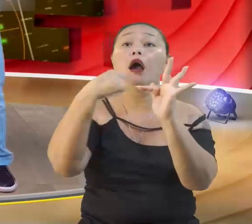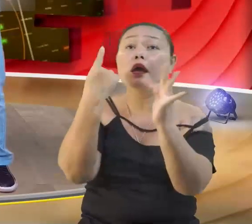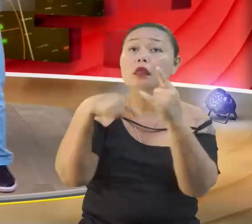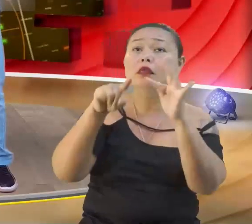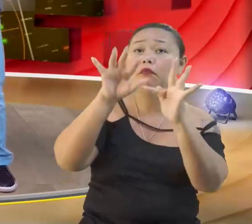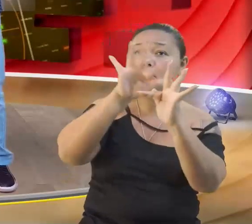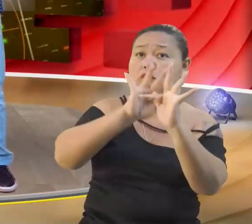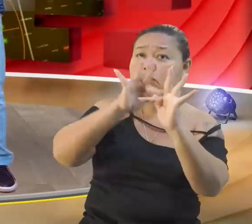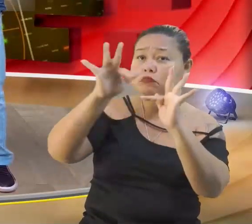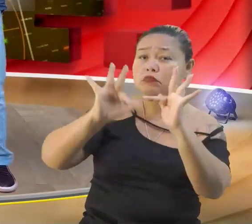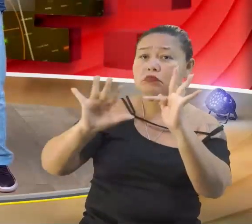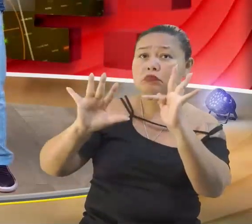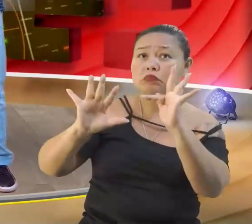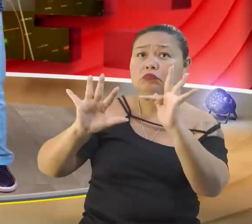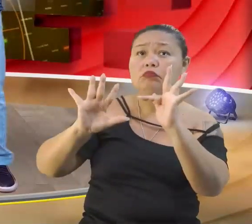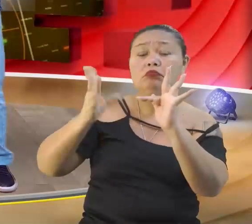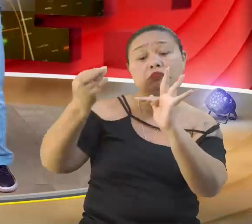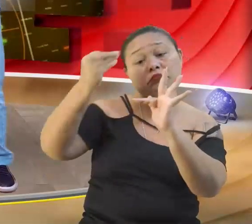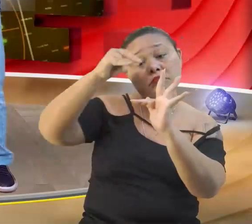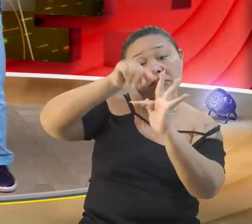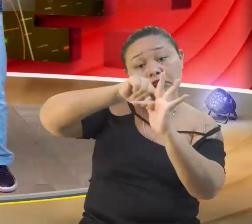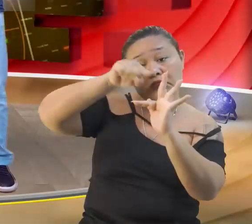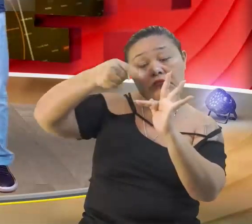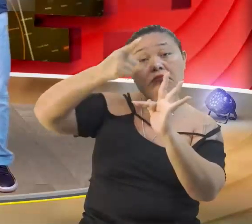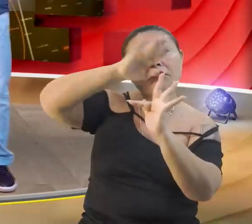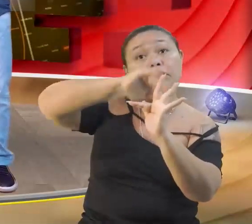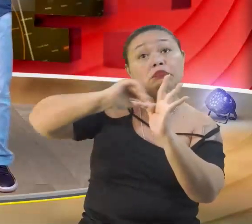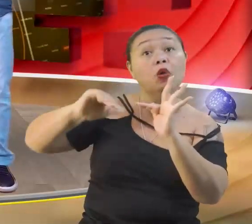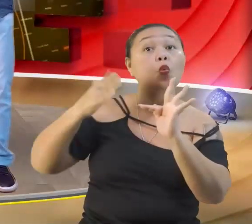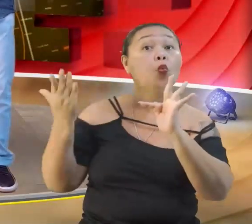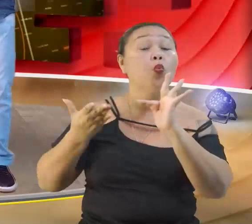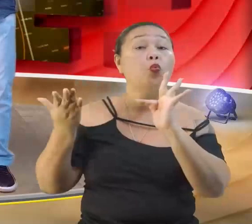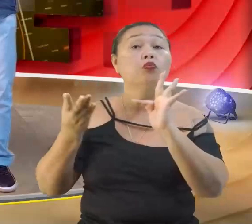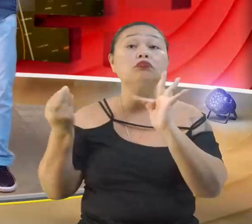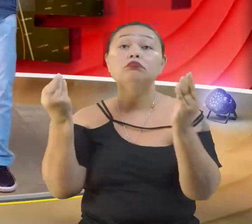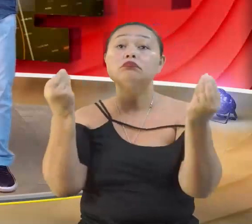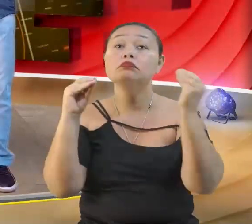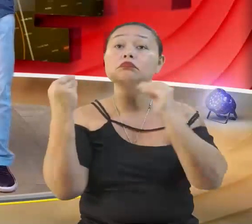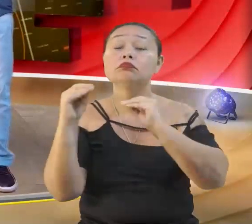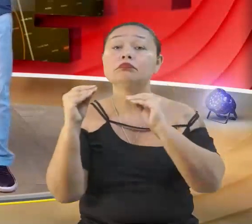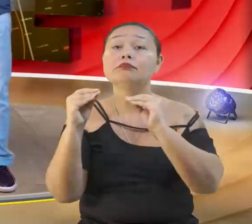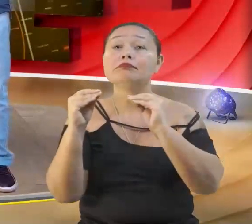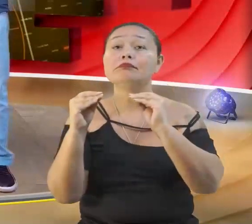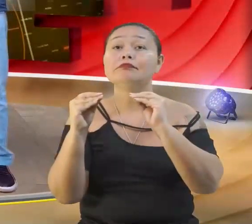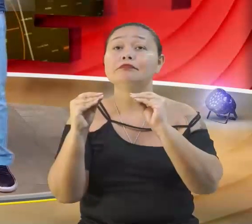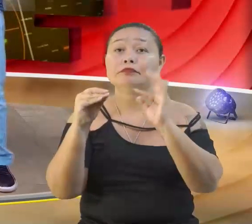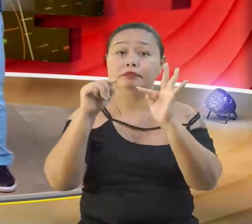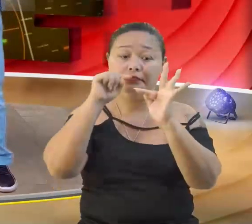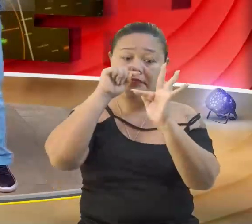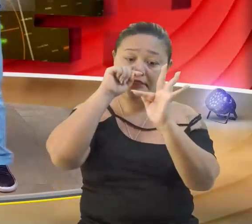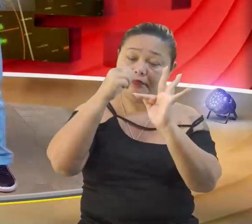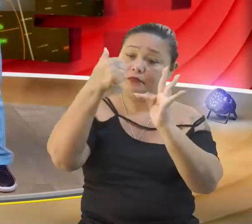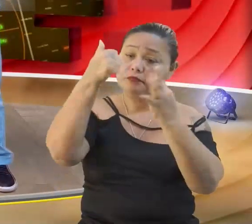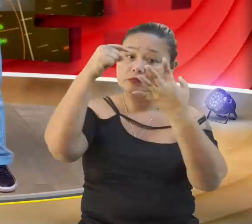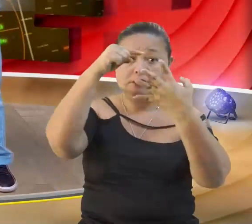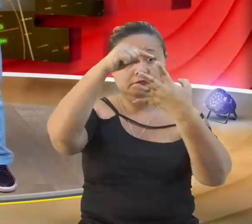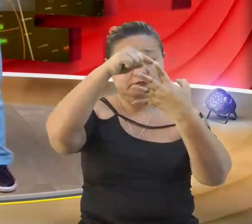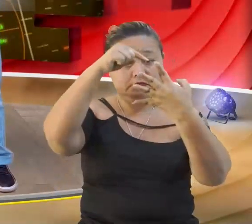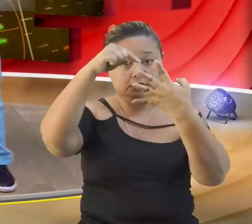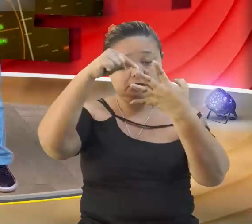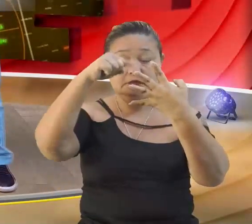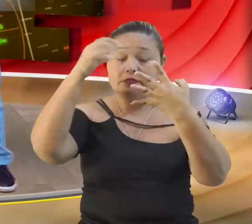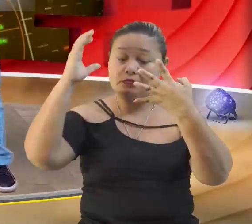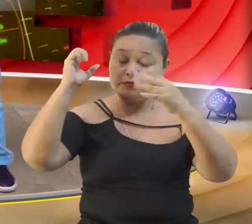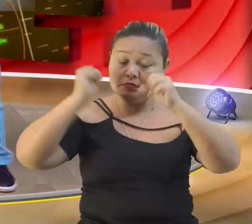né? O gráfico dentro do plano. Hoje, construção do gráfico, 4 passos. Máquina de